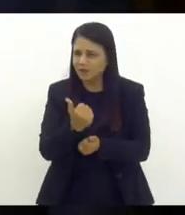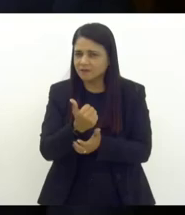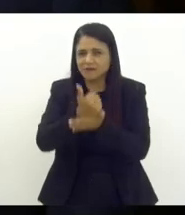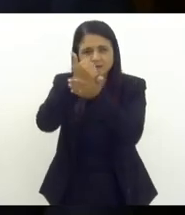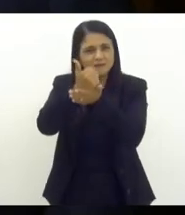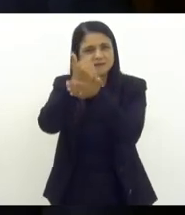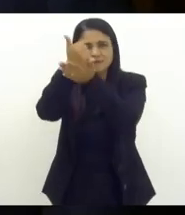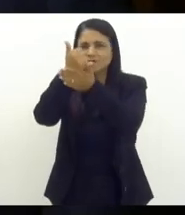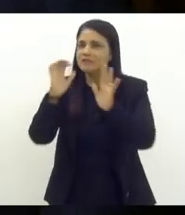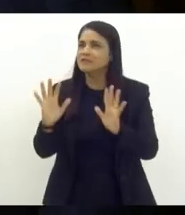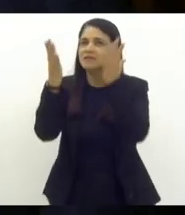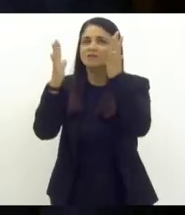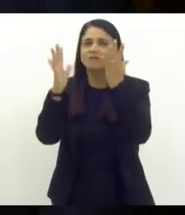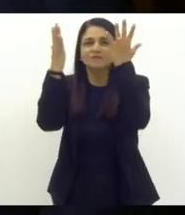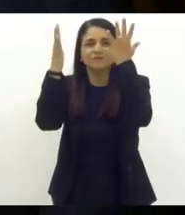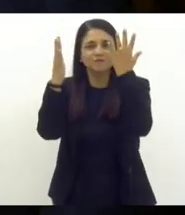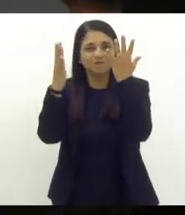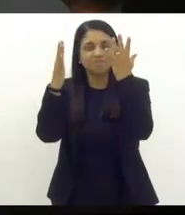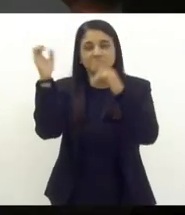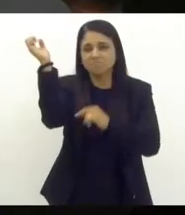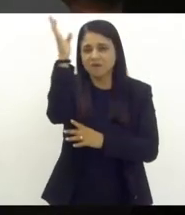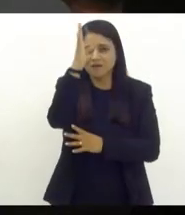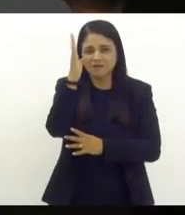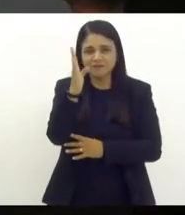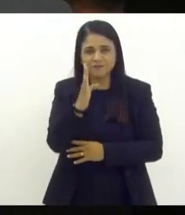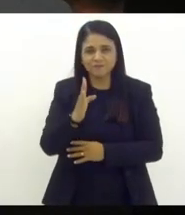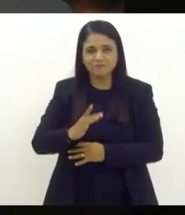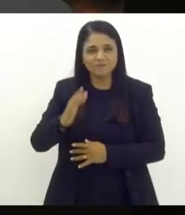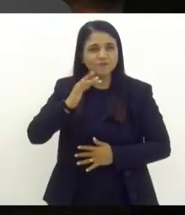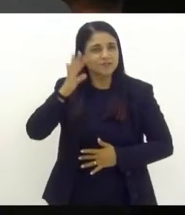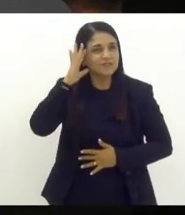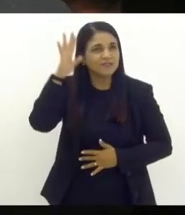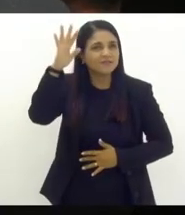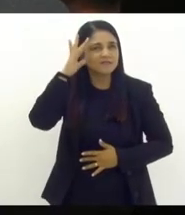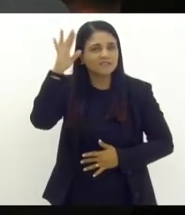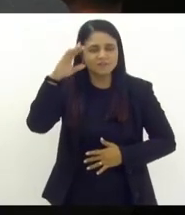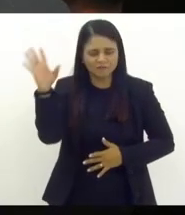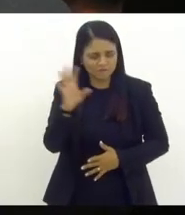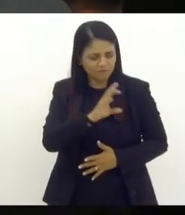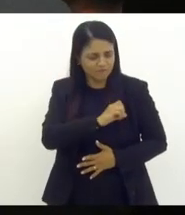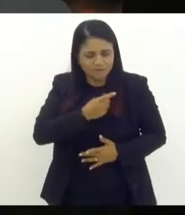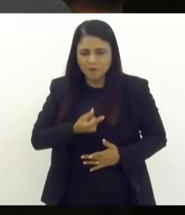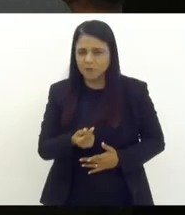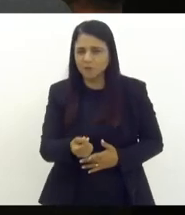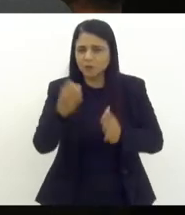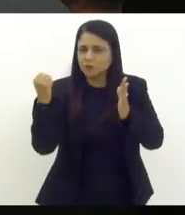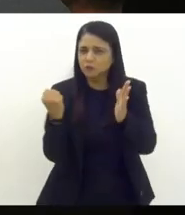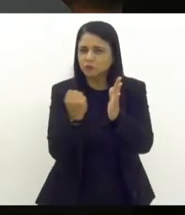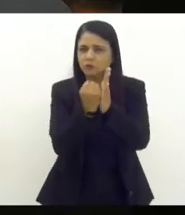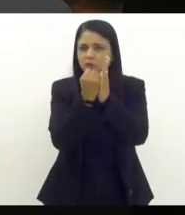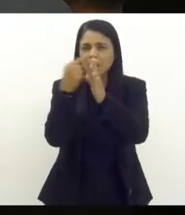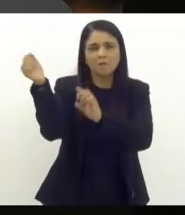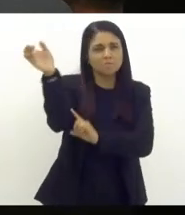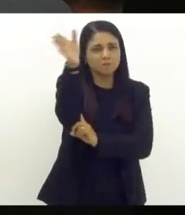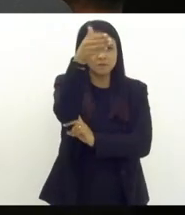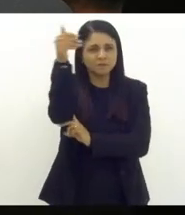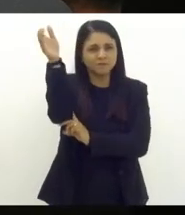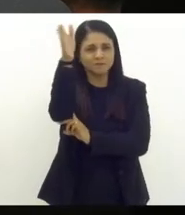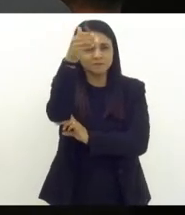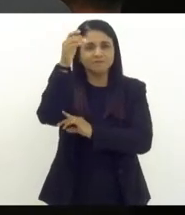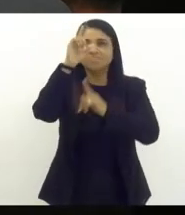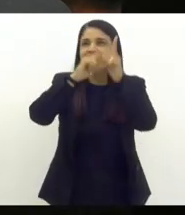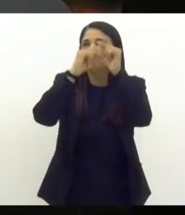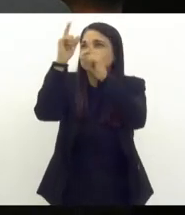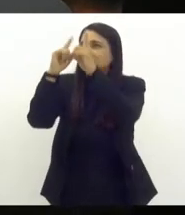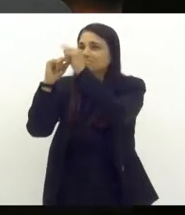idolatrada salve sal Brasil que amor eterno seja símbolo Olá par o que